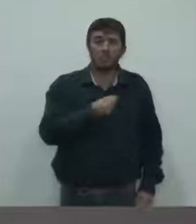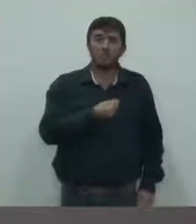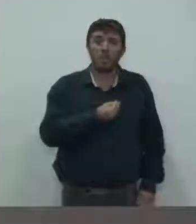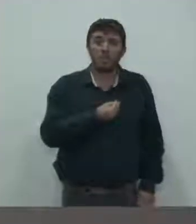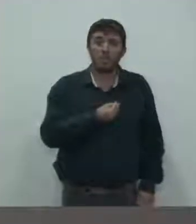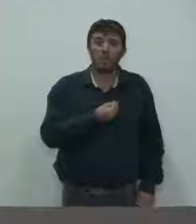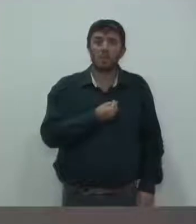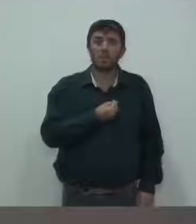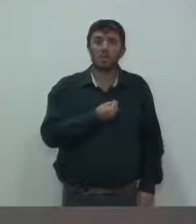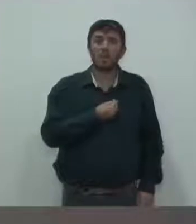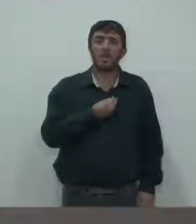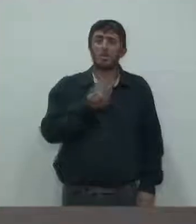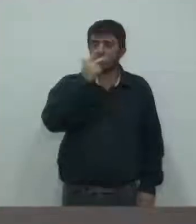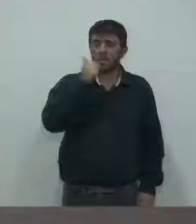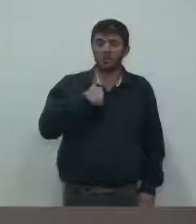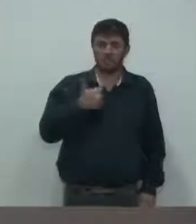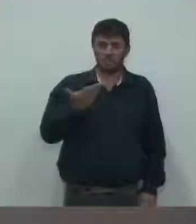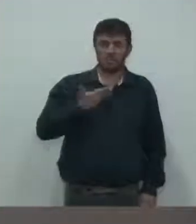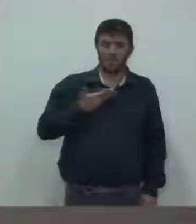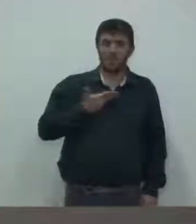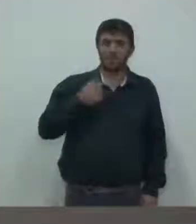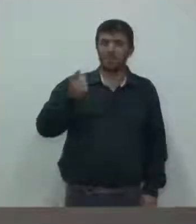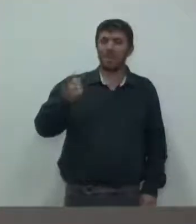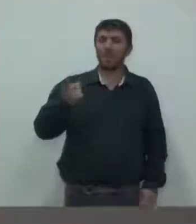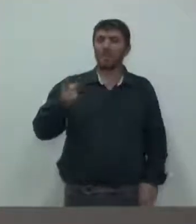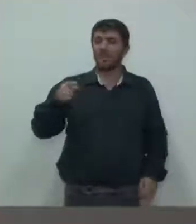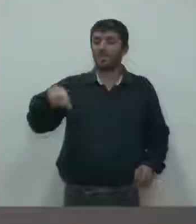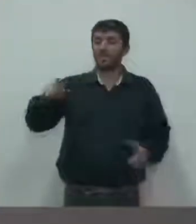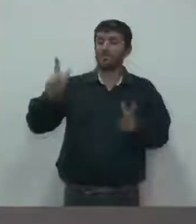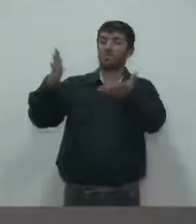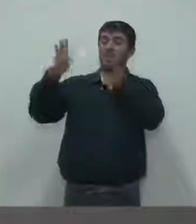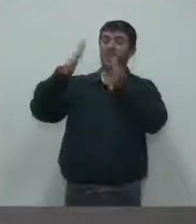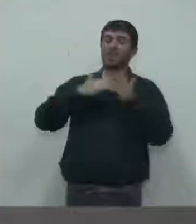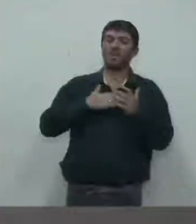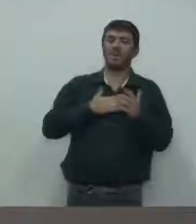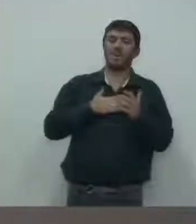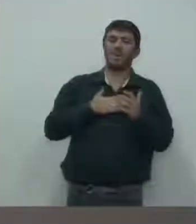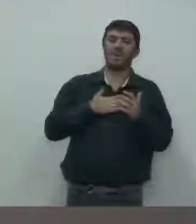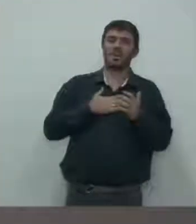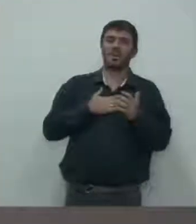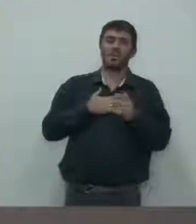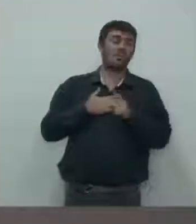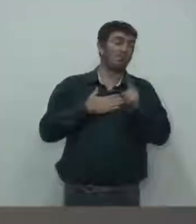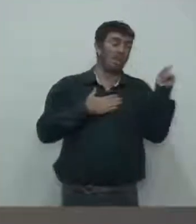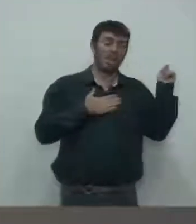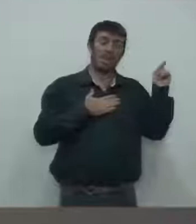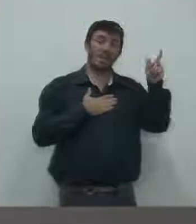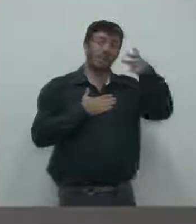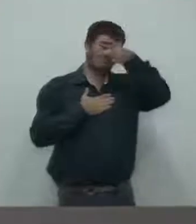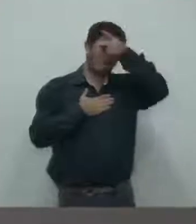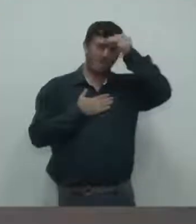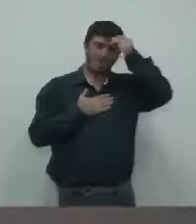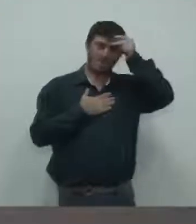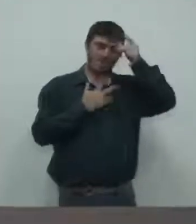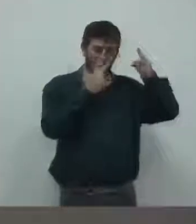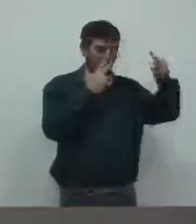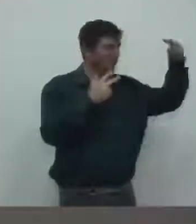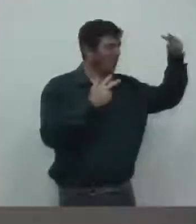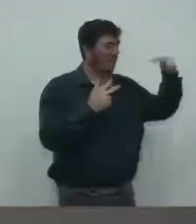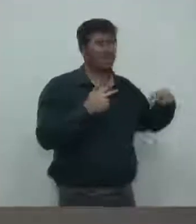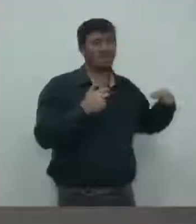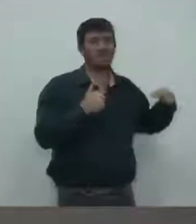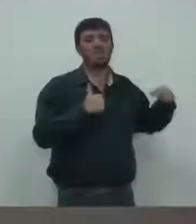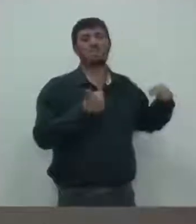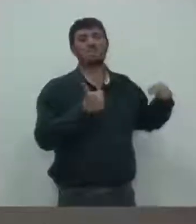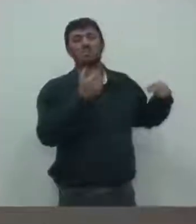não gosto quando você me elogia, porque daí lá dentro da prefeitura eles me veem com maus olhos. Dá para acreditar uma coisa dessa? Mas eu faço questão de